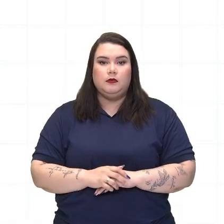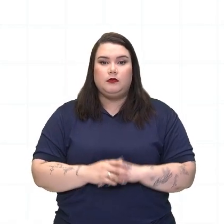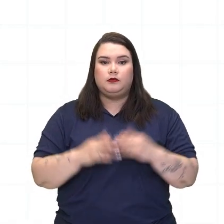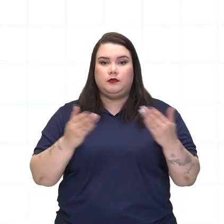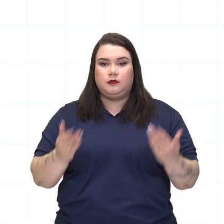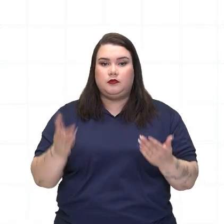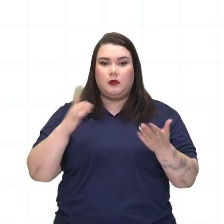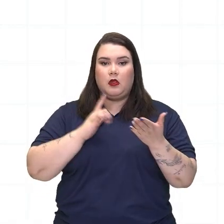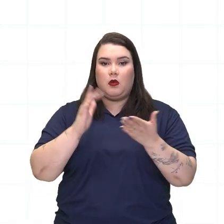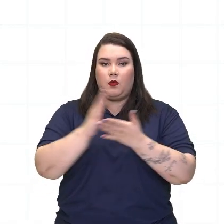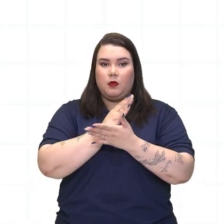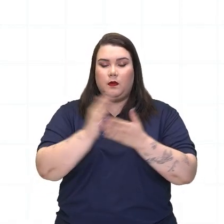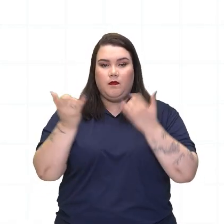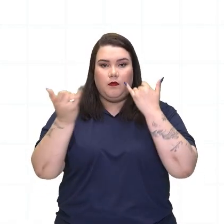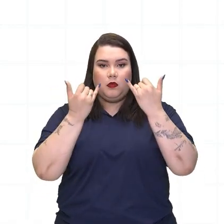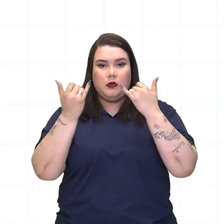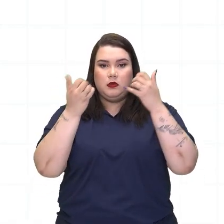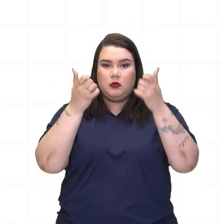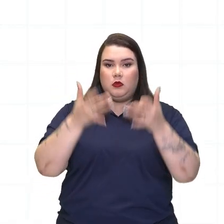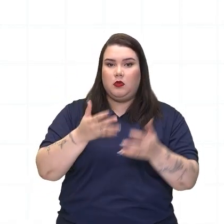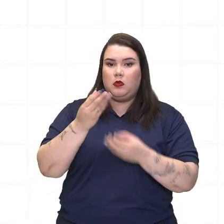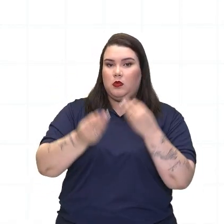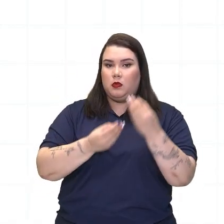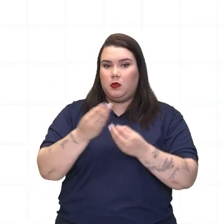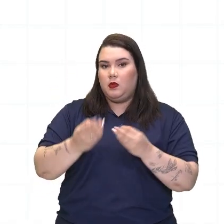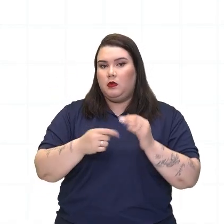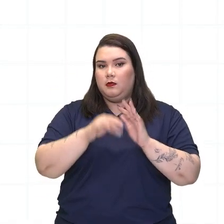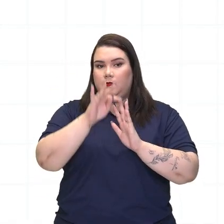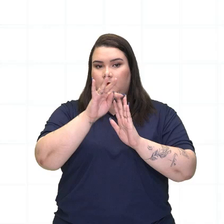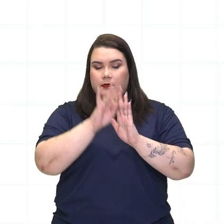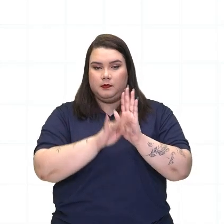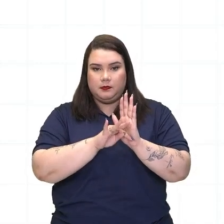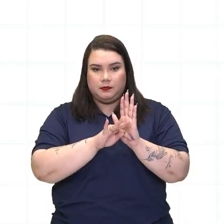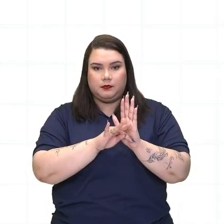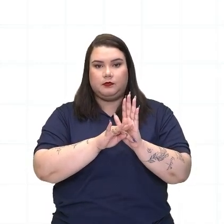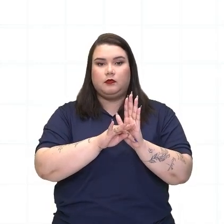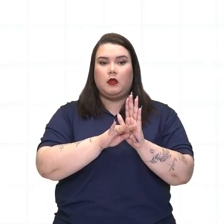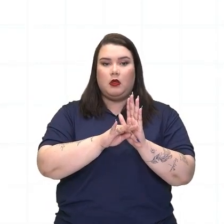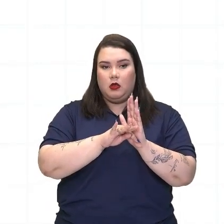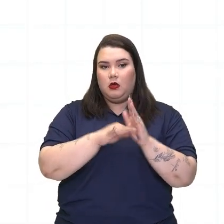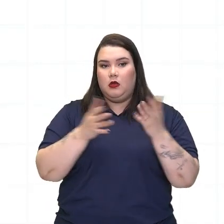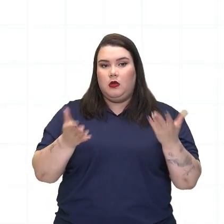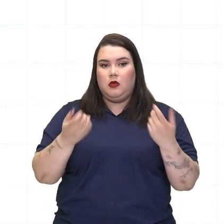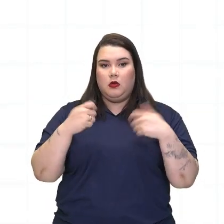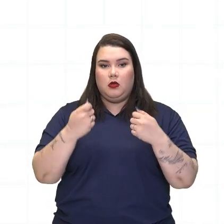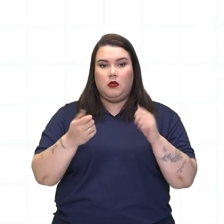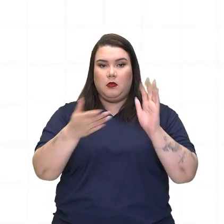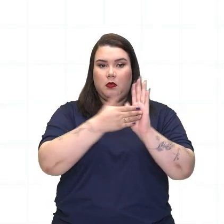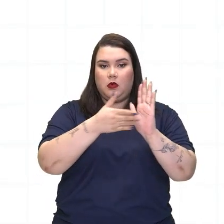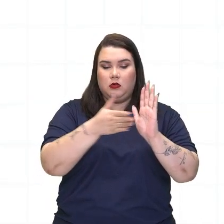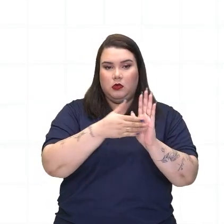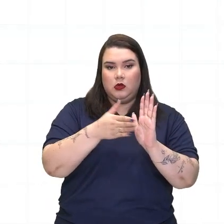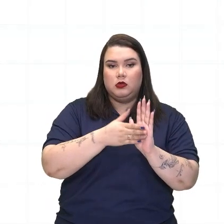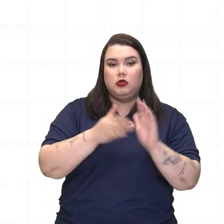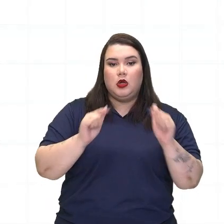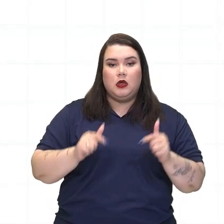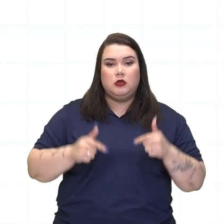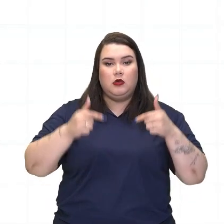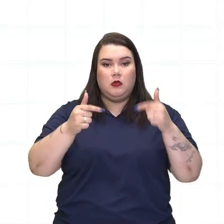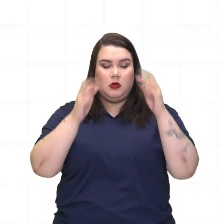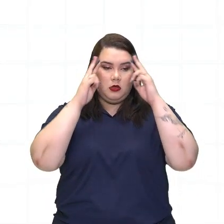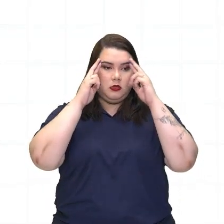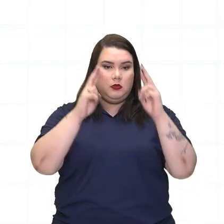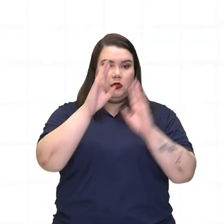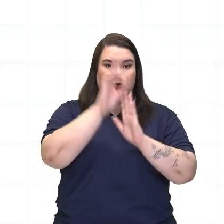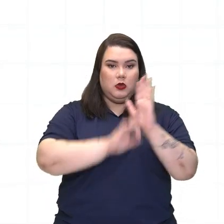algumas instruções dizendo como é que deve ser esse texto, né? Então, você deve trazer uma proposta de intervenção que respeite os